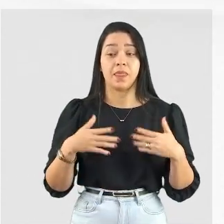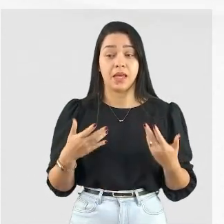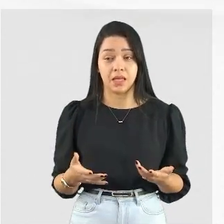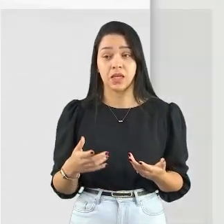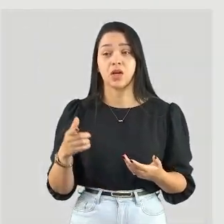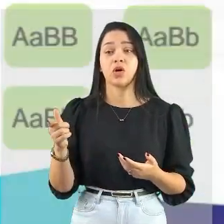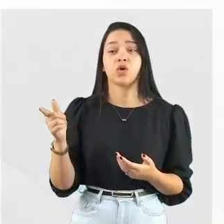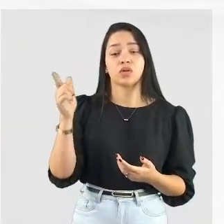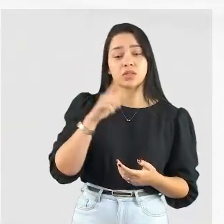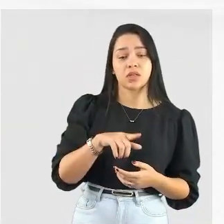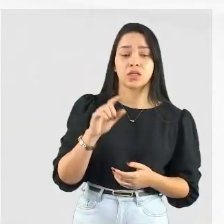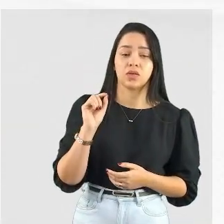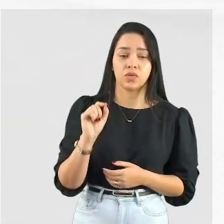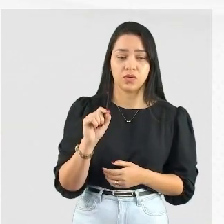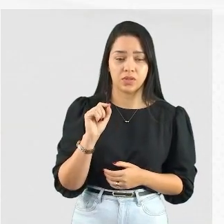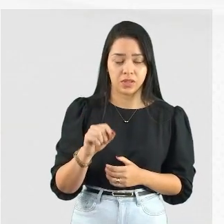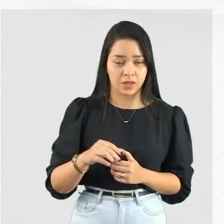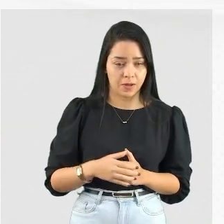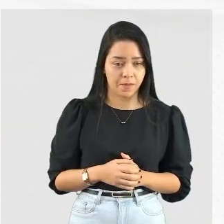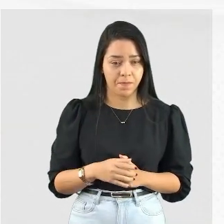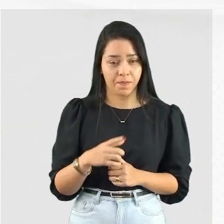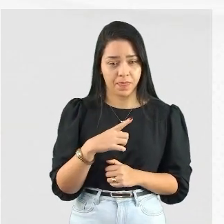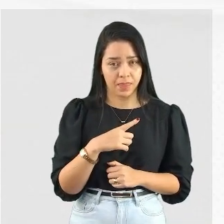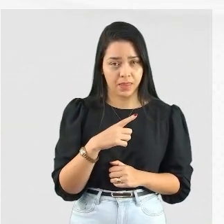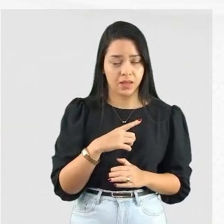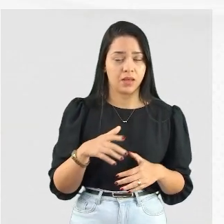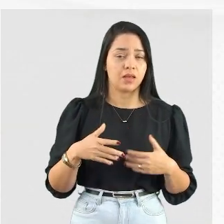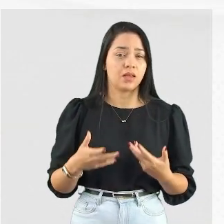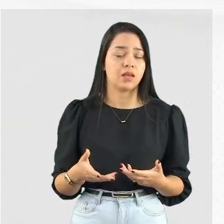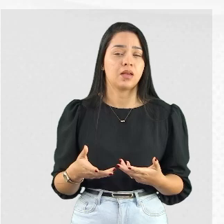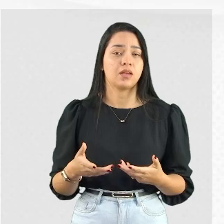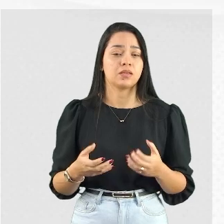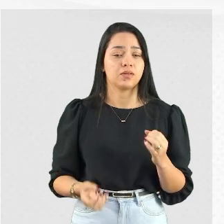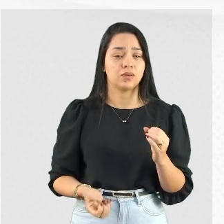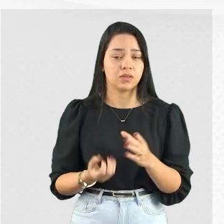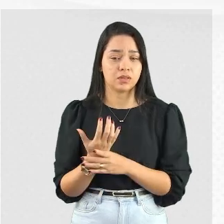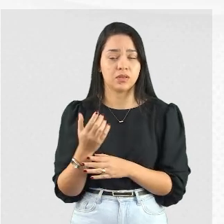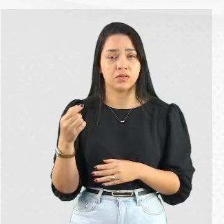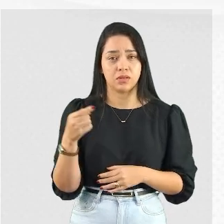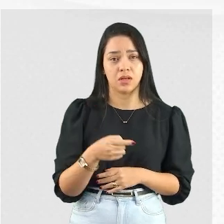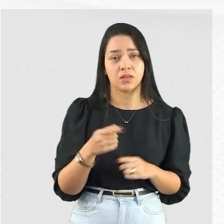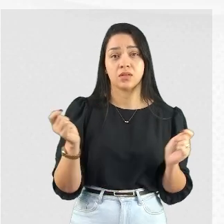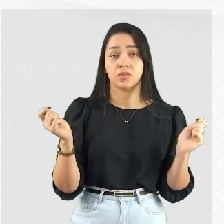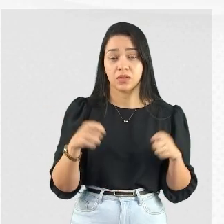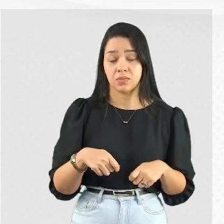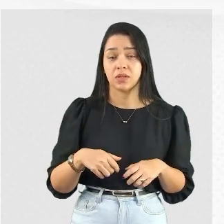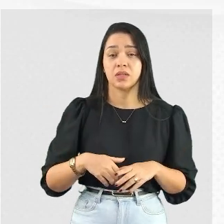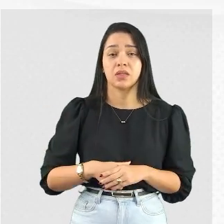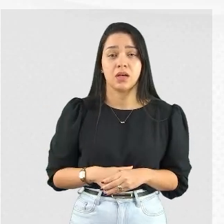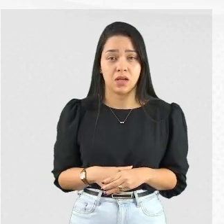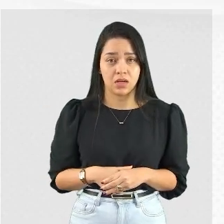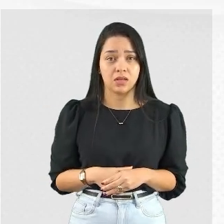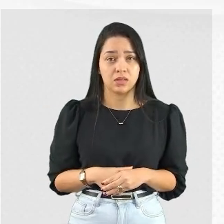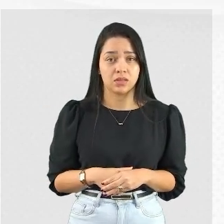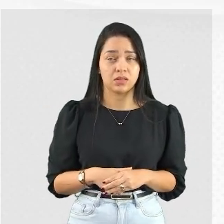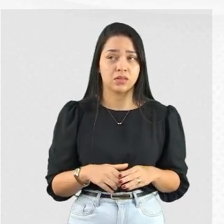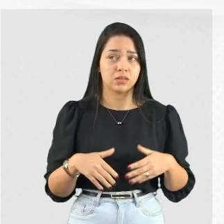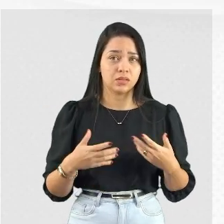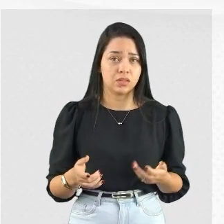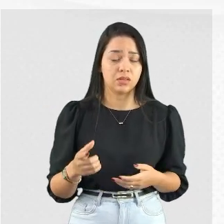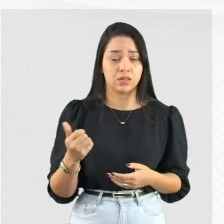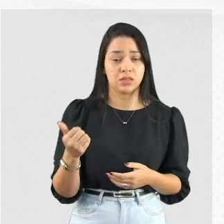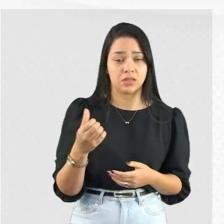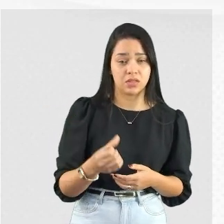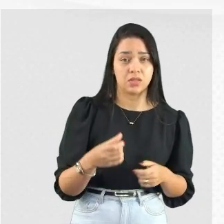gente consegue, então, ter essa formação aqui dessas possibilidades, tá? Essas